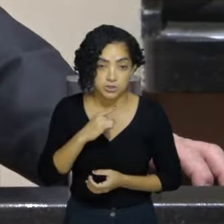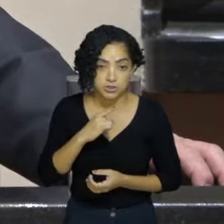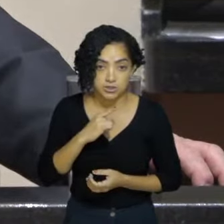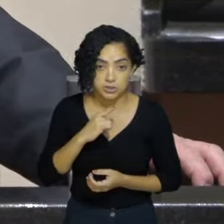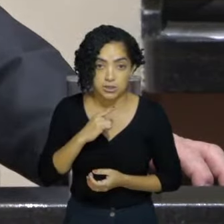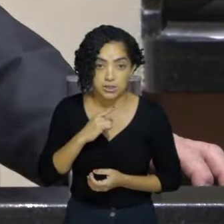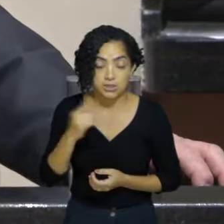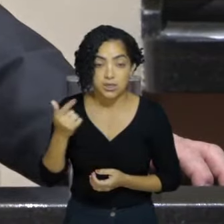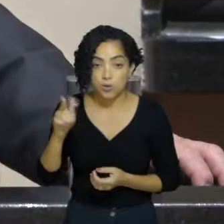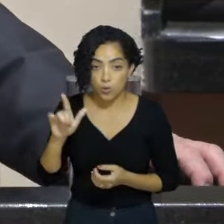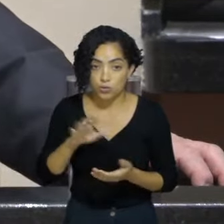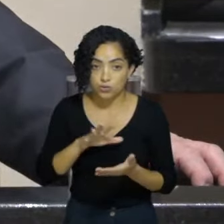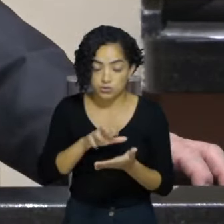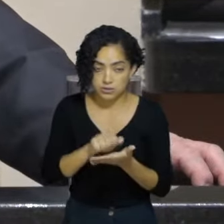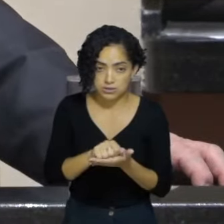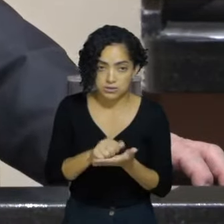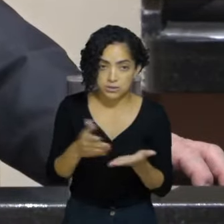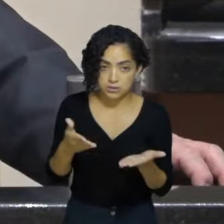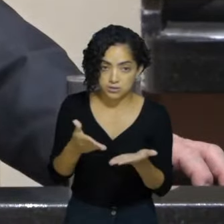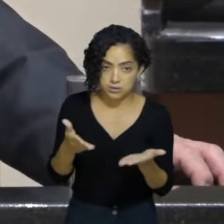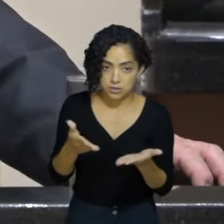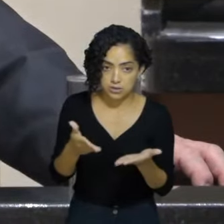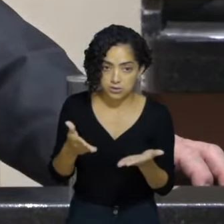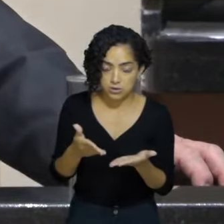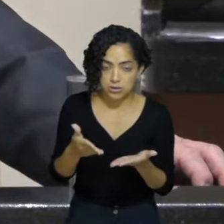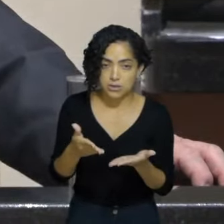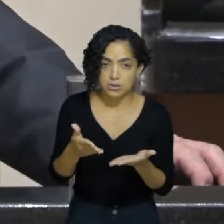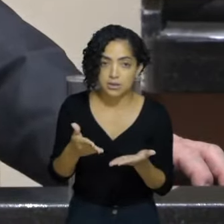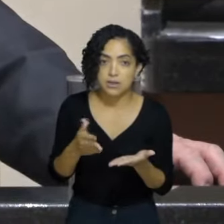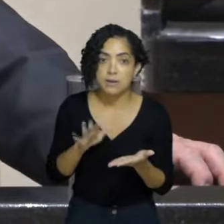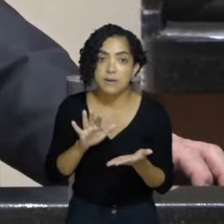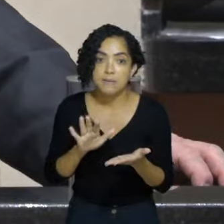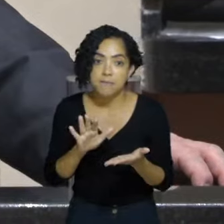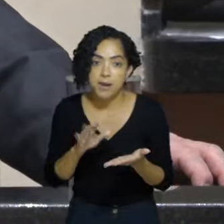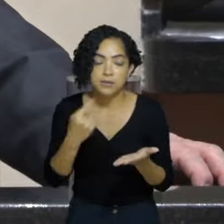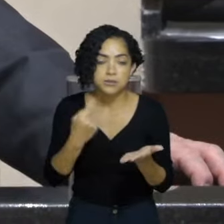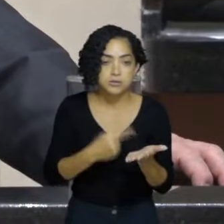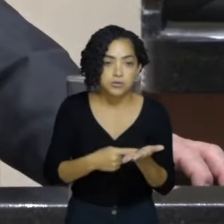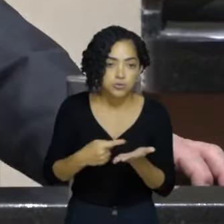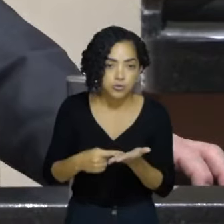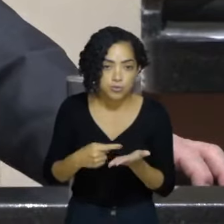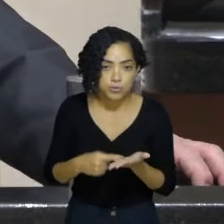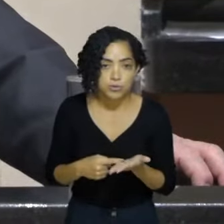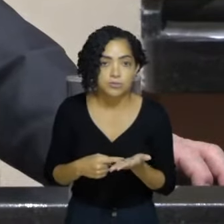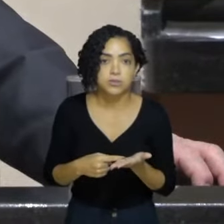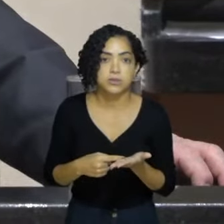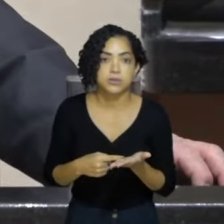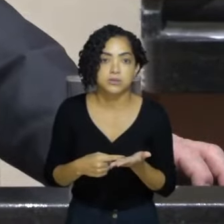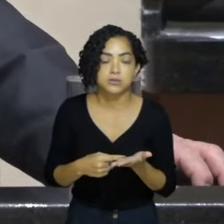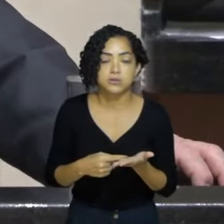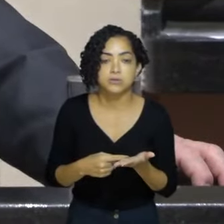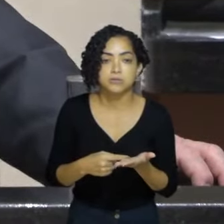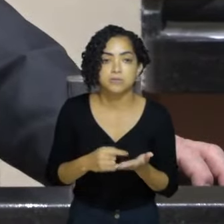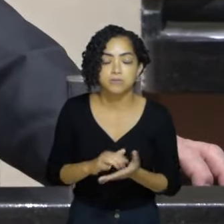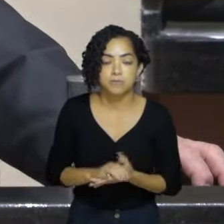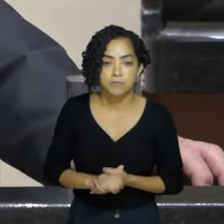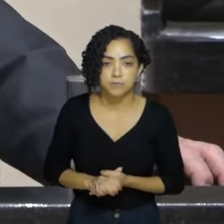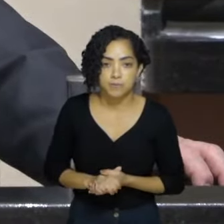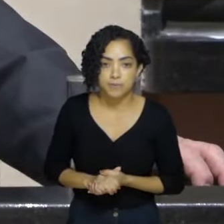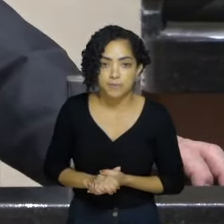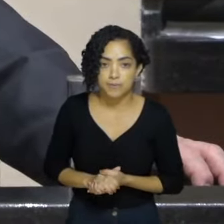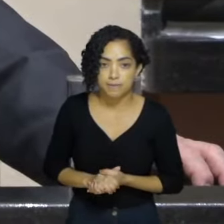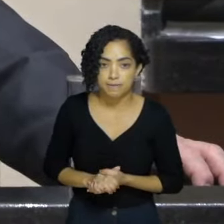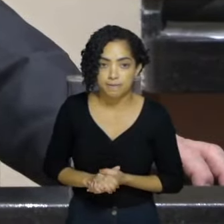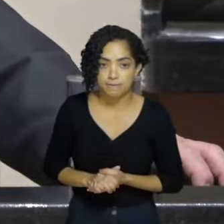outros oradores inscritos, mas devido aos compromissos de gabinete,